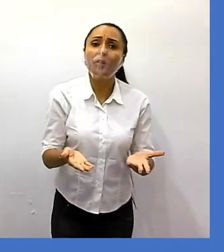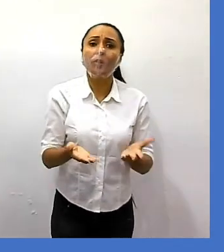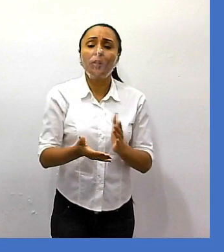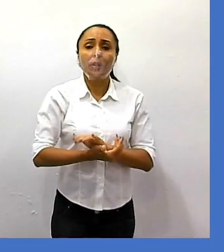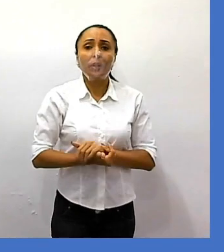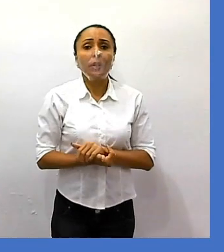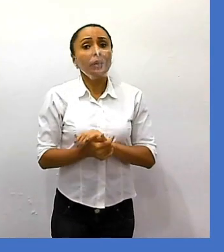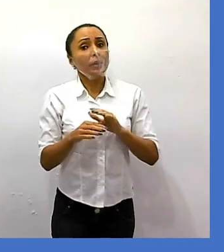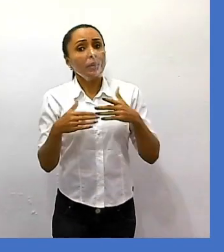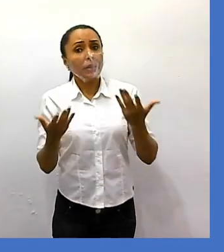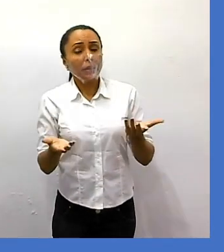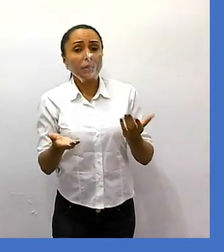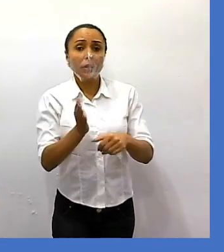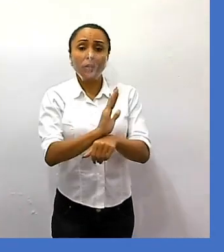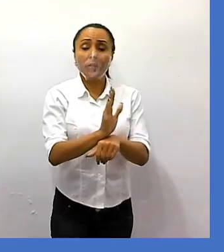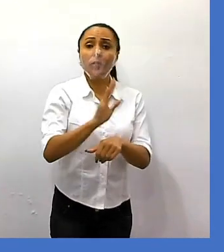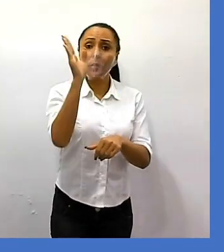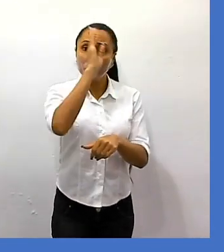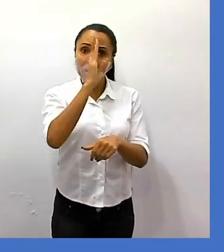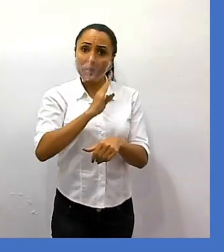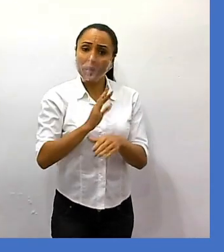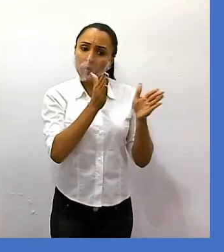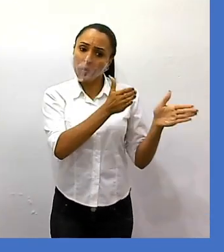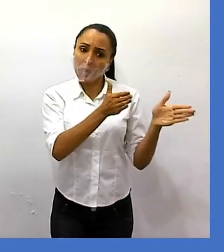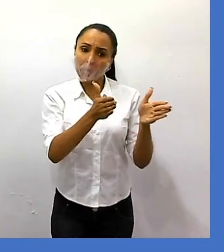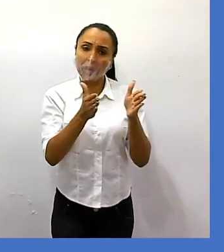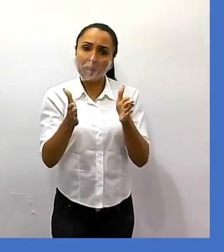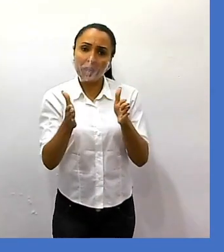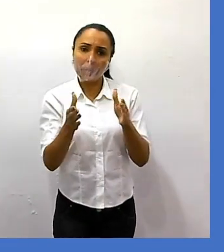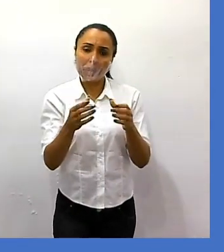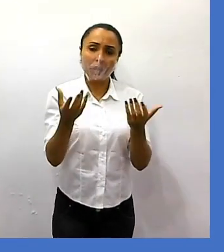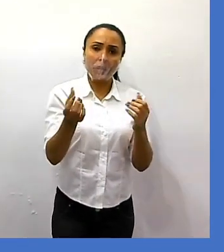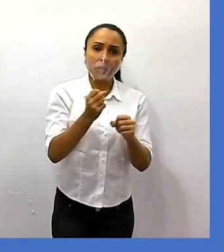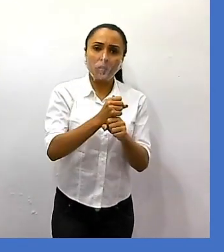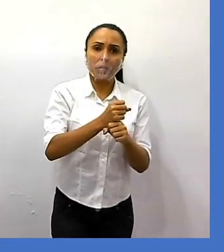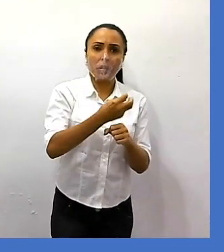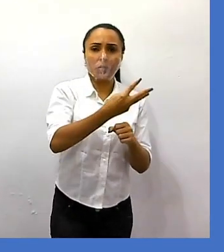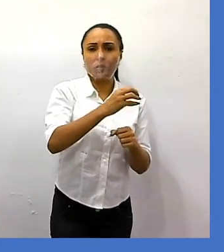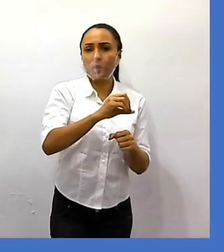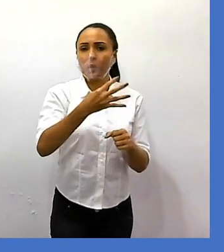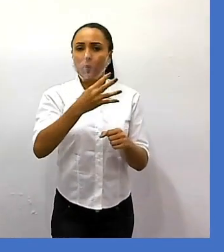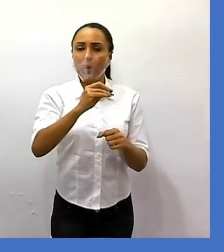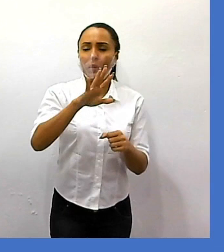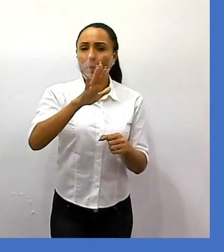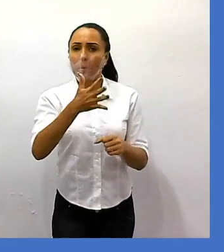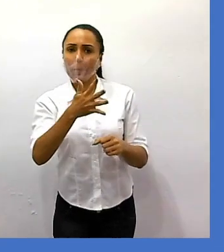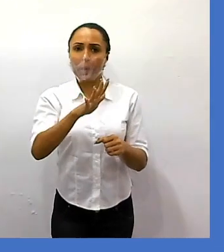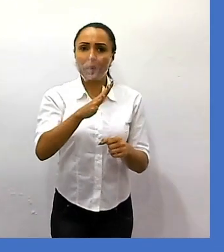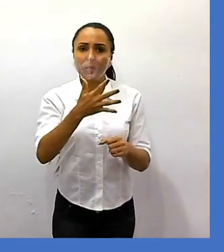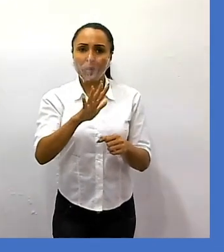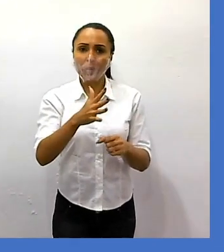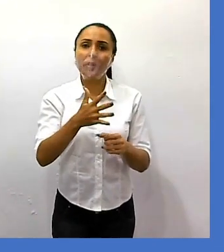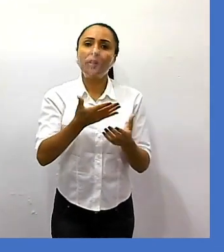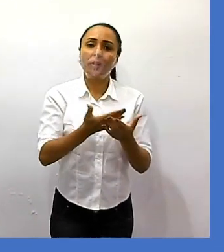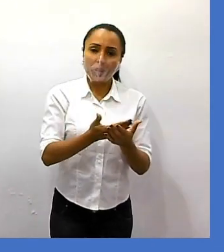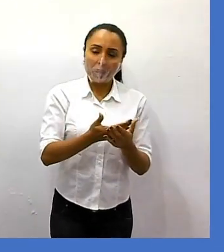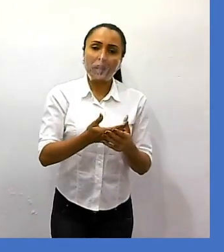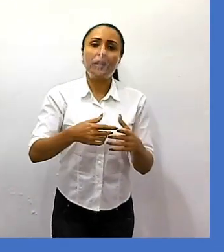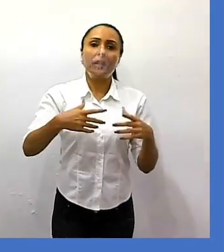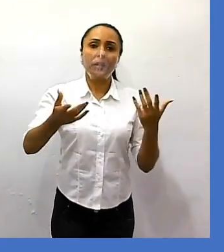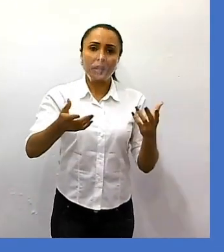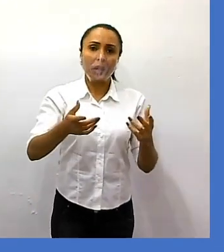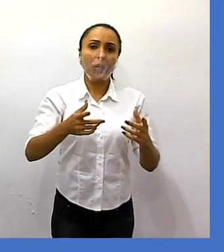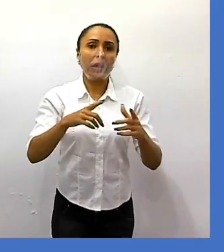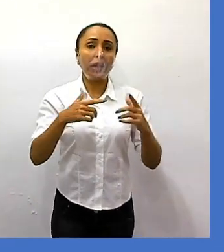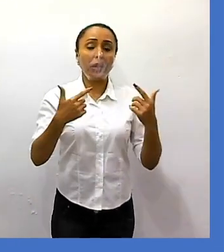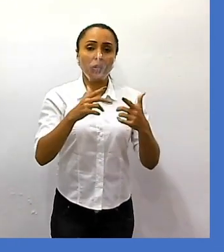isso. Então, os filmes brasileiros dessa época, dos anos 30, nos anos 40, vão girar em torno desses temas, das comédias